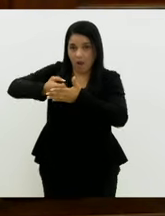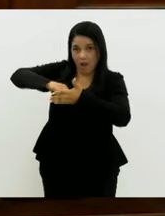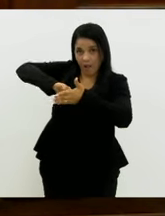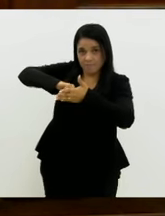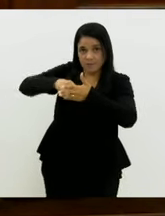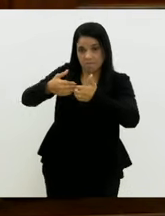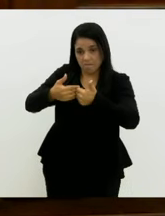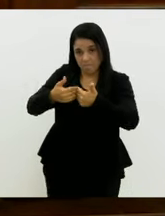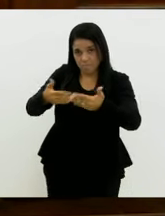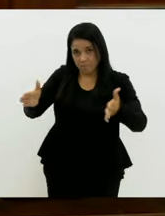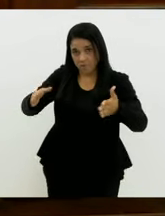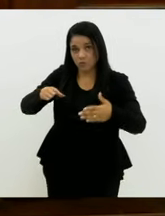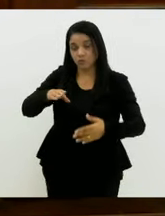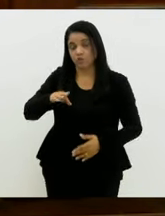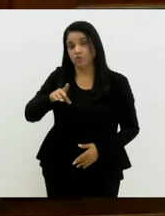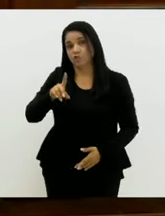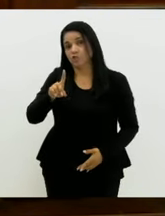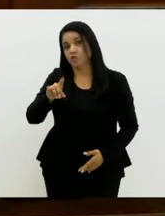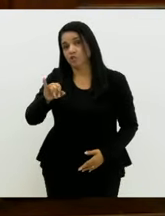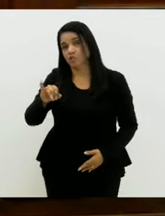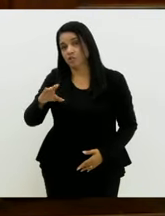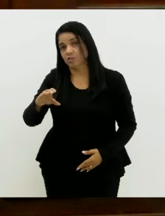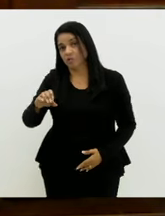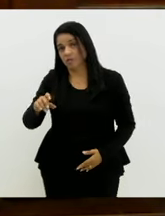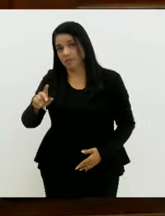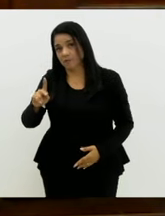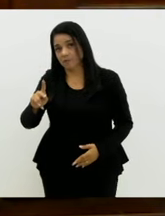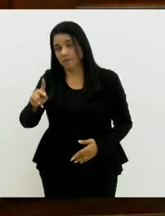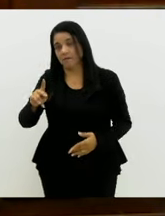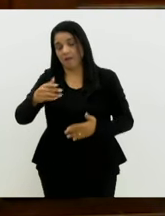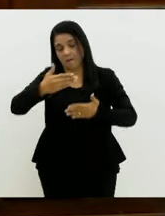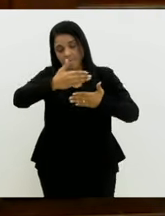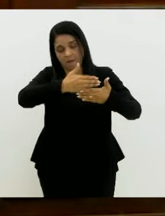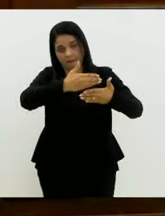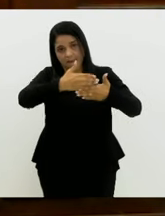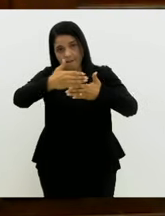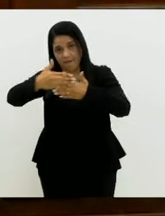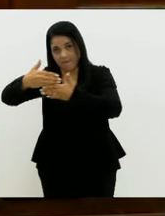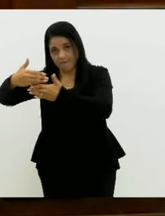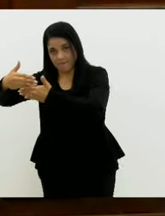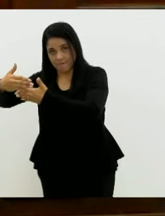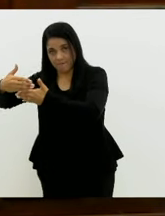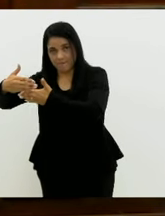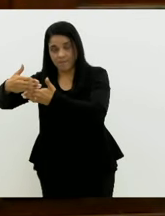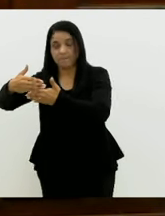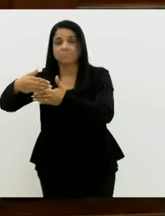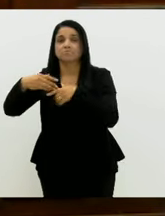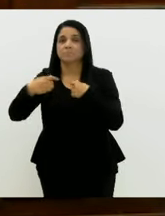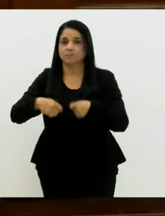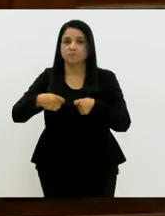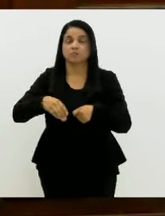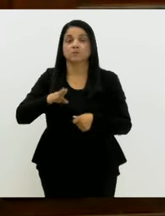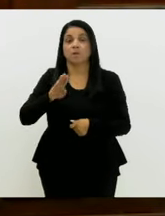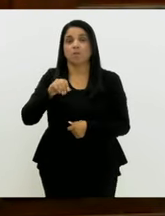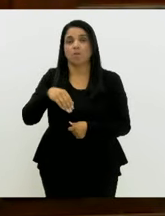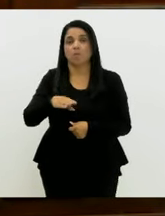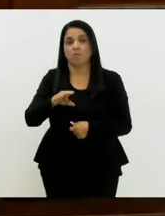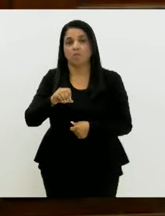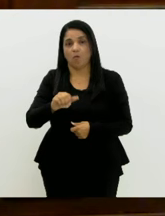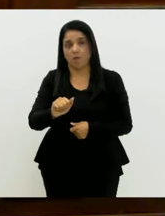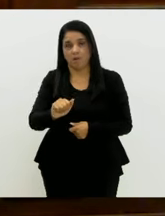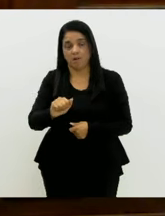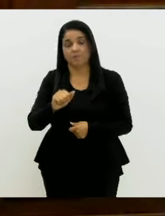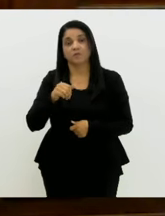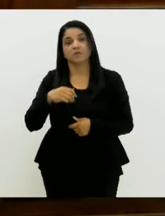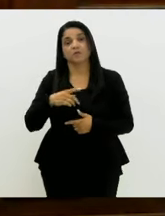ali, que nós conseguimos levantar, e toda essa barreira que nós fizemos. Precisamos só da bomba, que o nosso vice-governador e